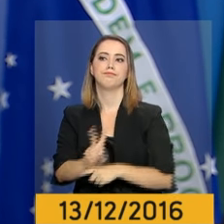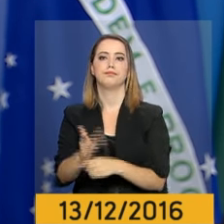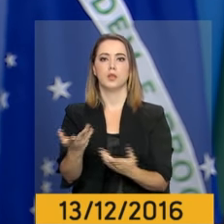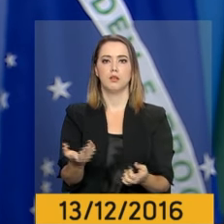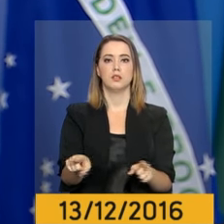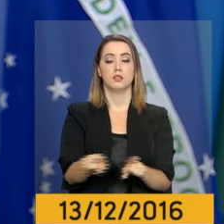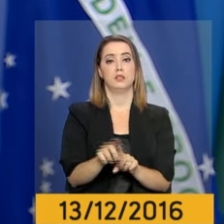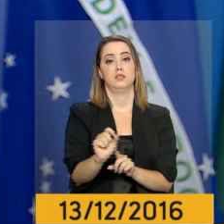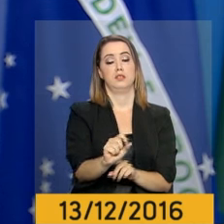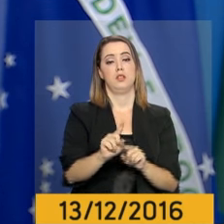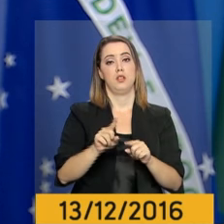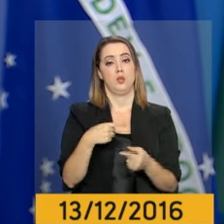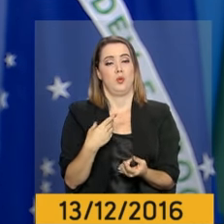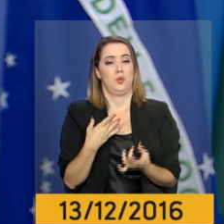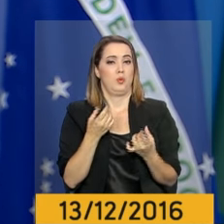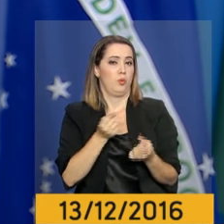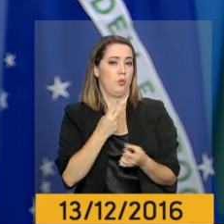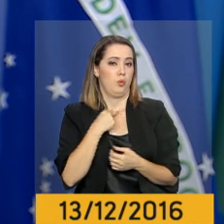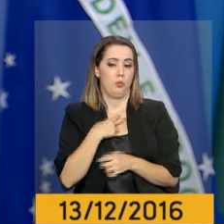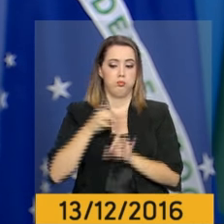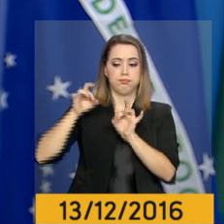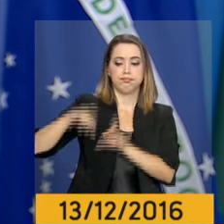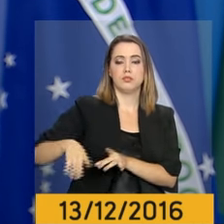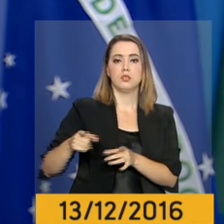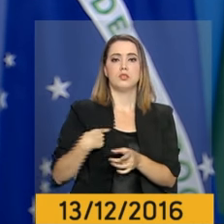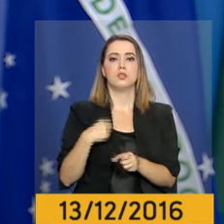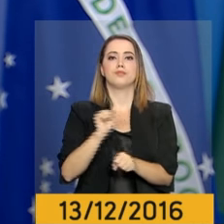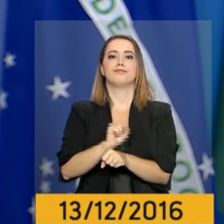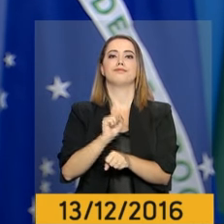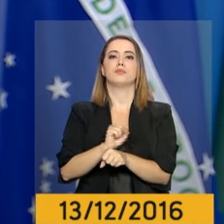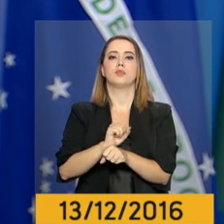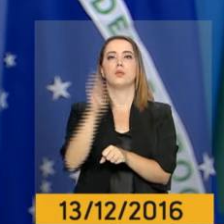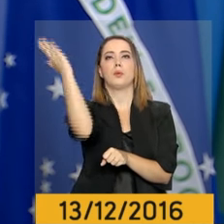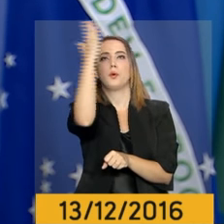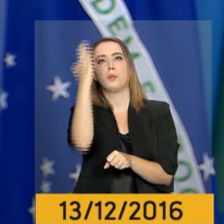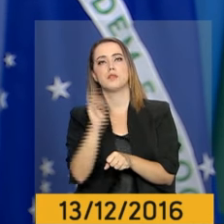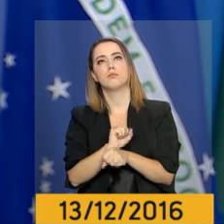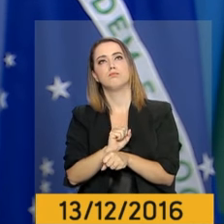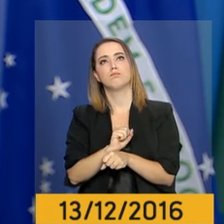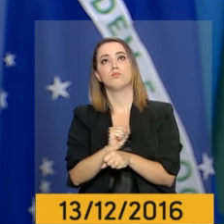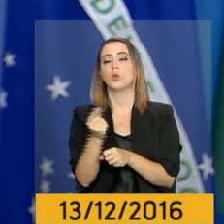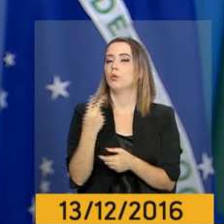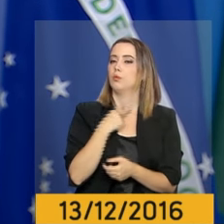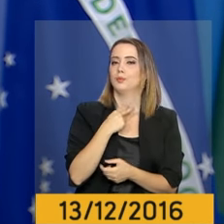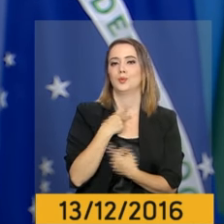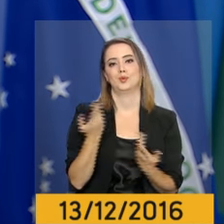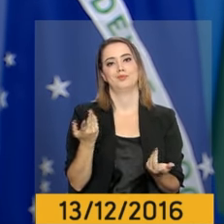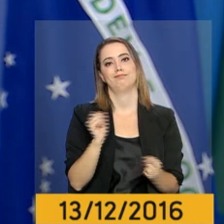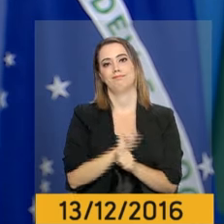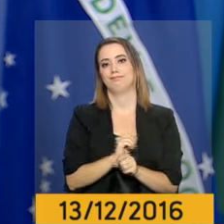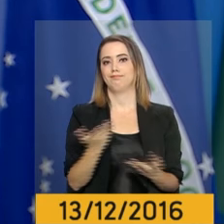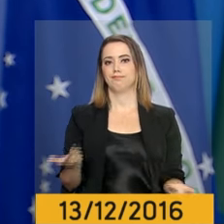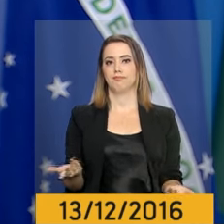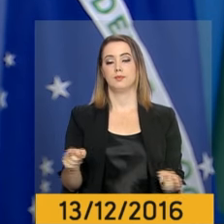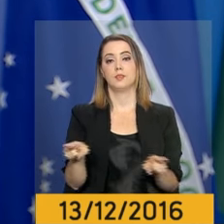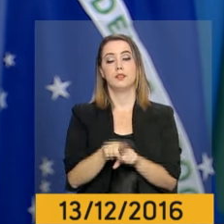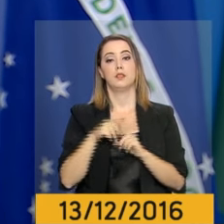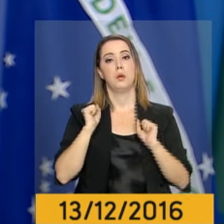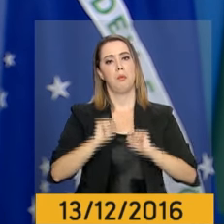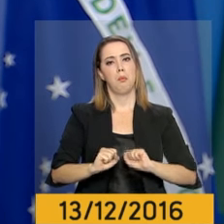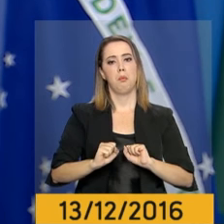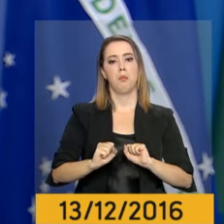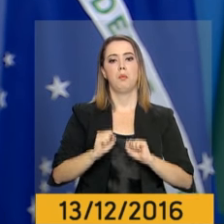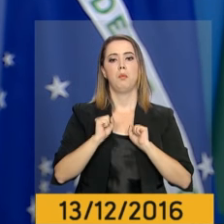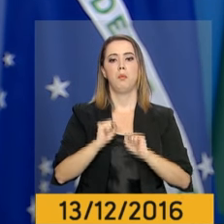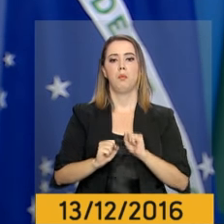nós nós não podemos deixar que isto paralise o país e nós não permitiremos que isso aconteça. Pode acontecer o